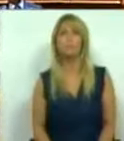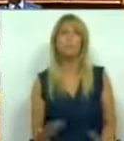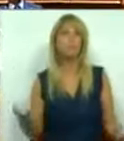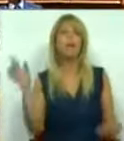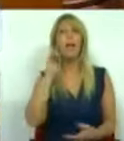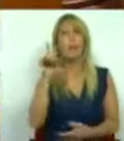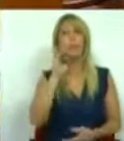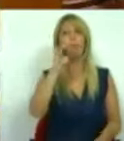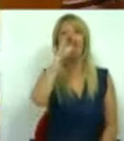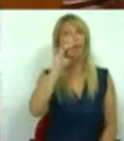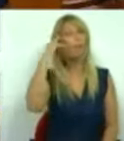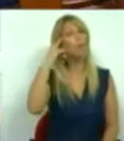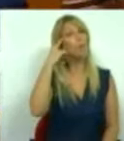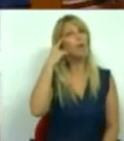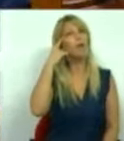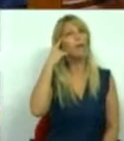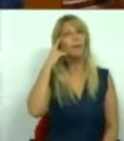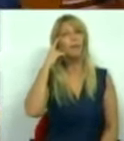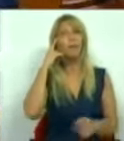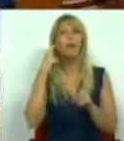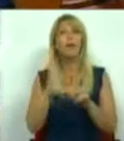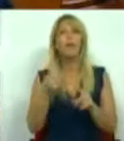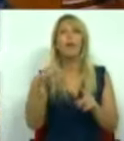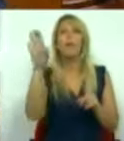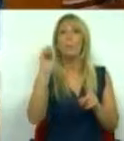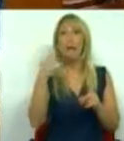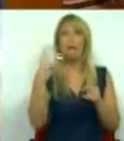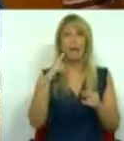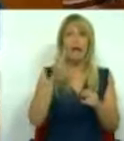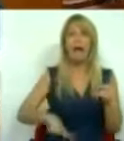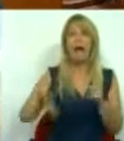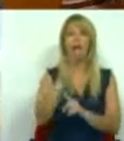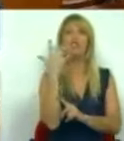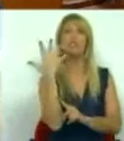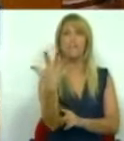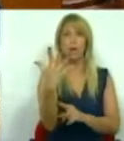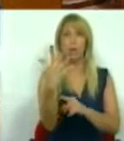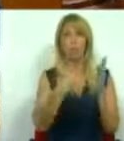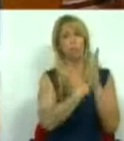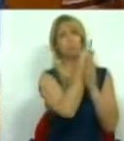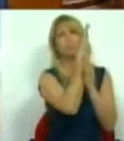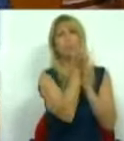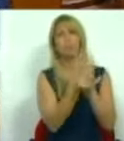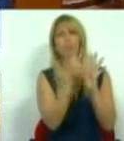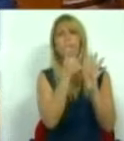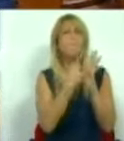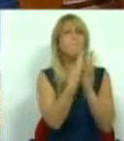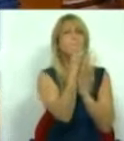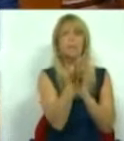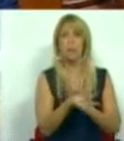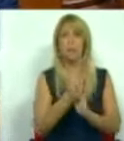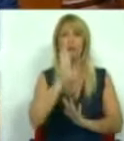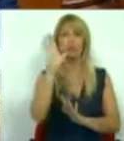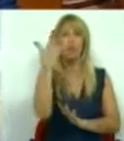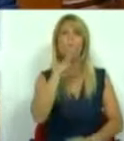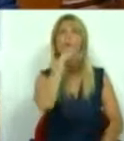É importante recordar que o PES assenta em 5 áreas de intervenção, compreendendo dezenas de medidas. Em primeiro